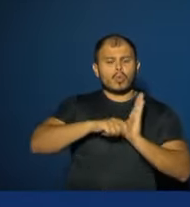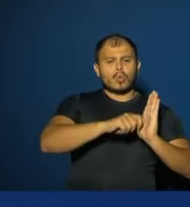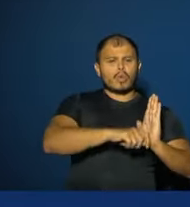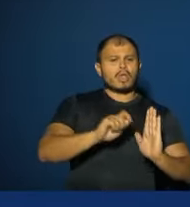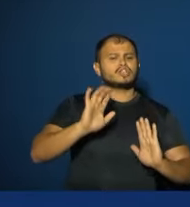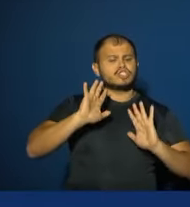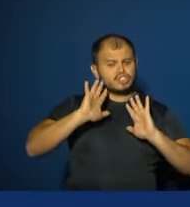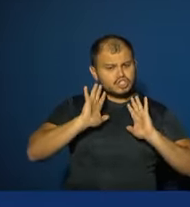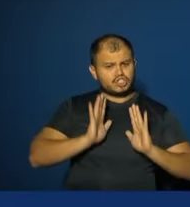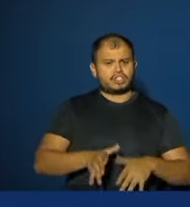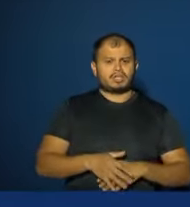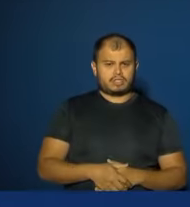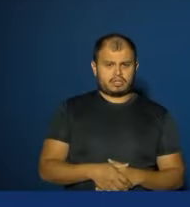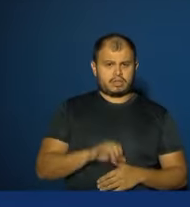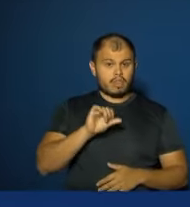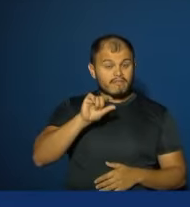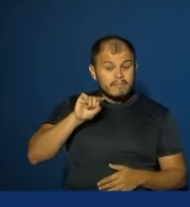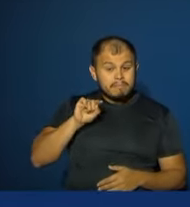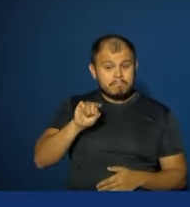mil.